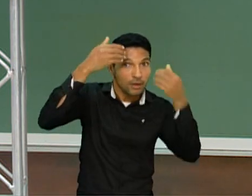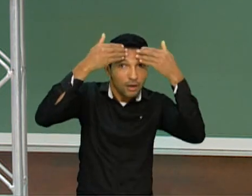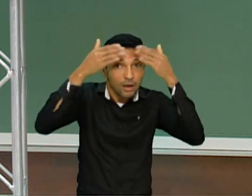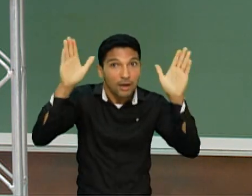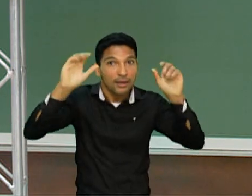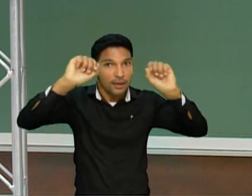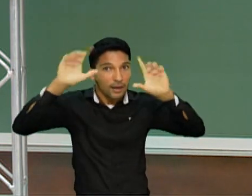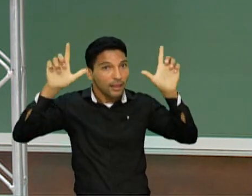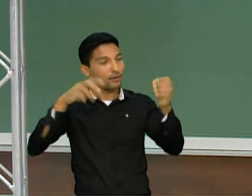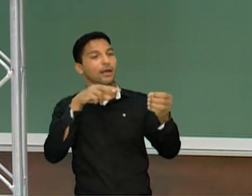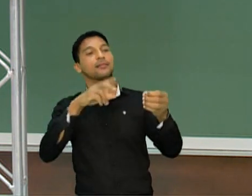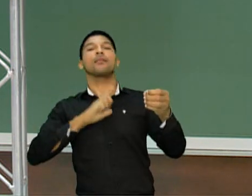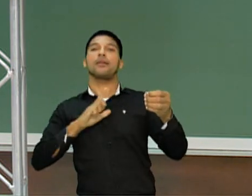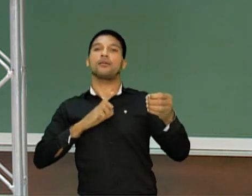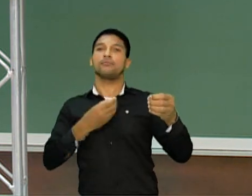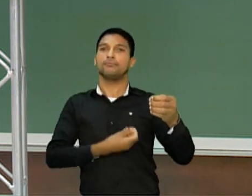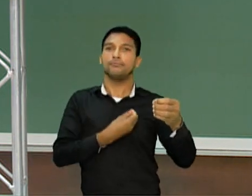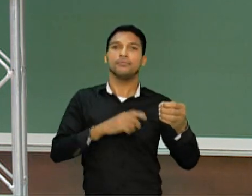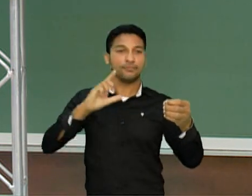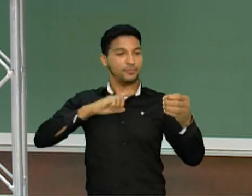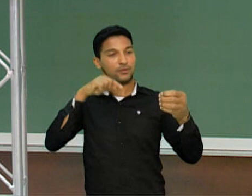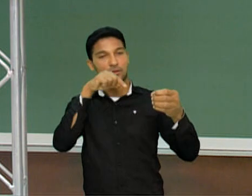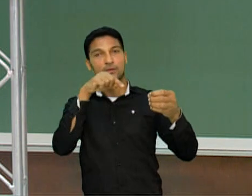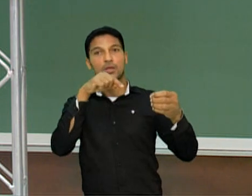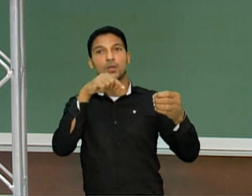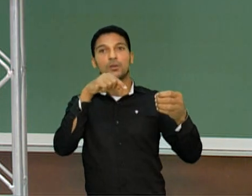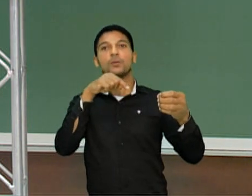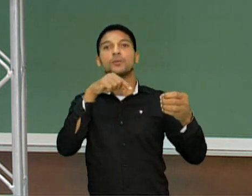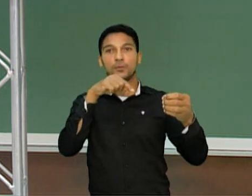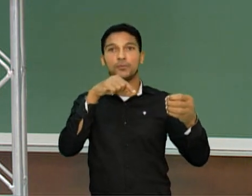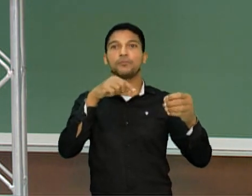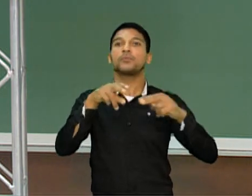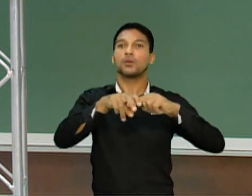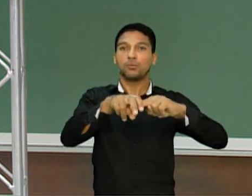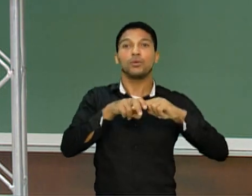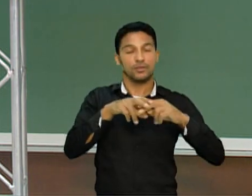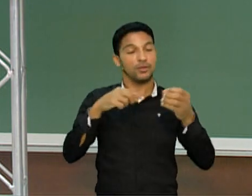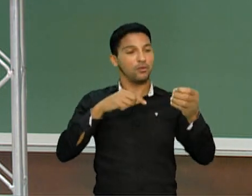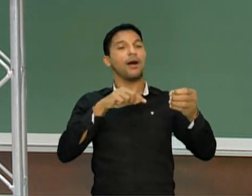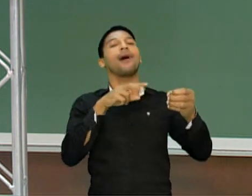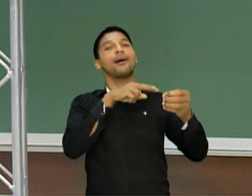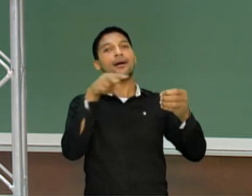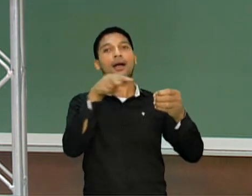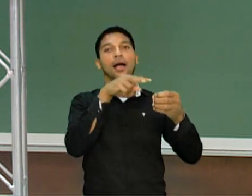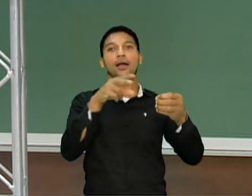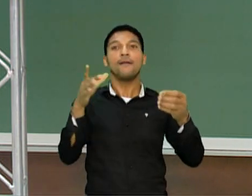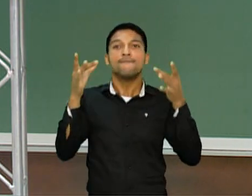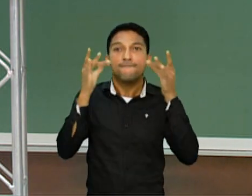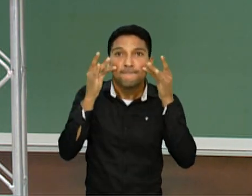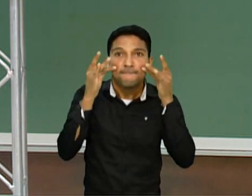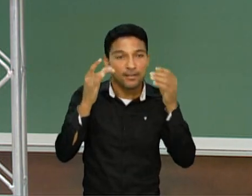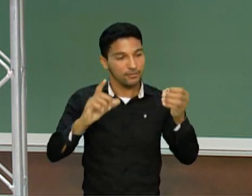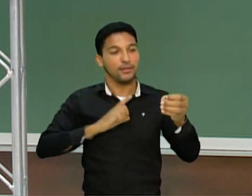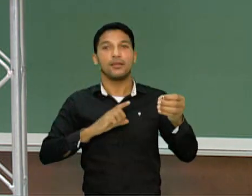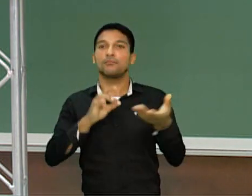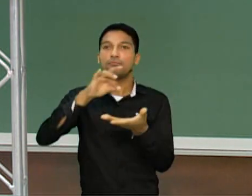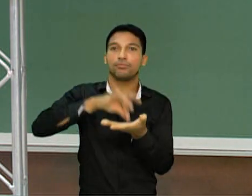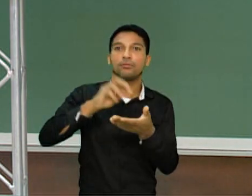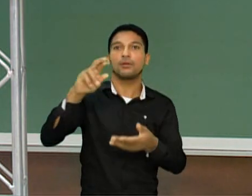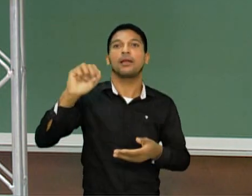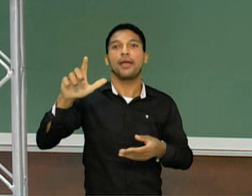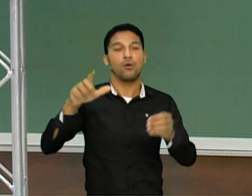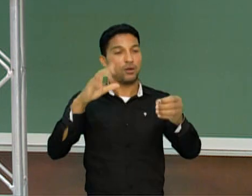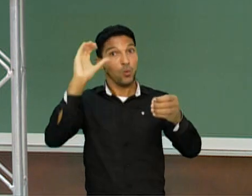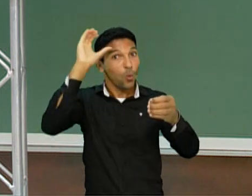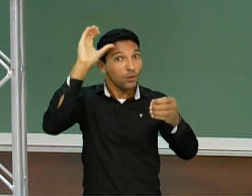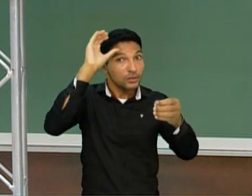ao mais complexo, todo aquele processo vai me assegurando quais são as coisas que de fato são reais e quais as não